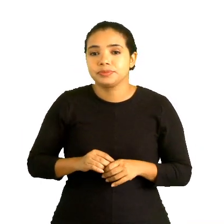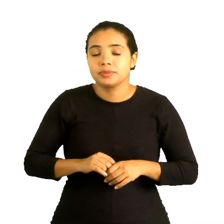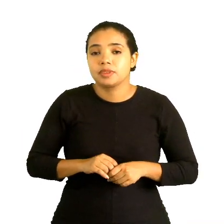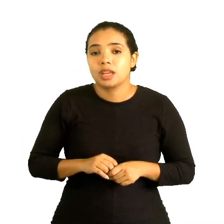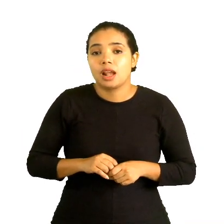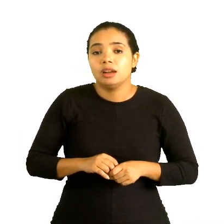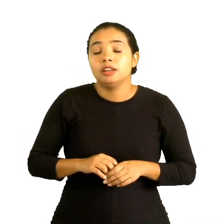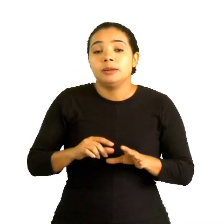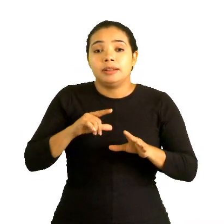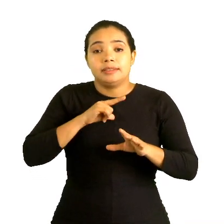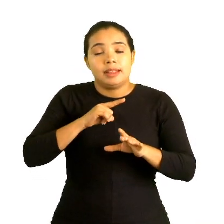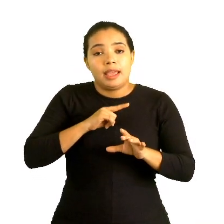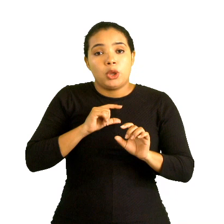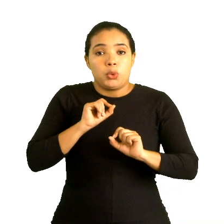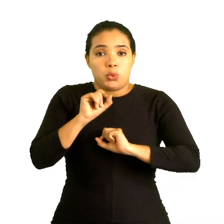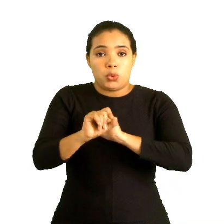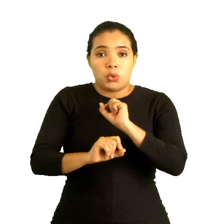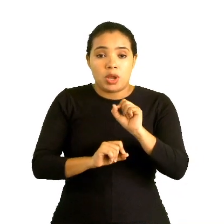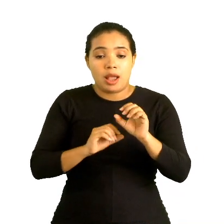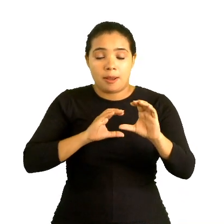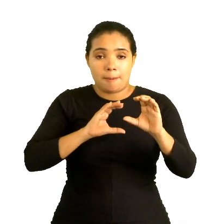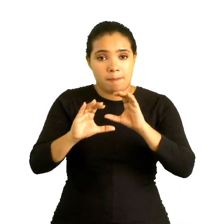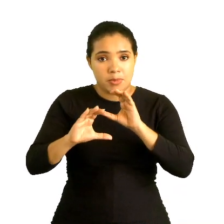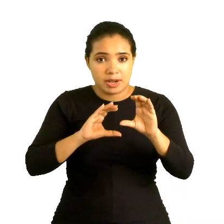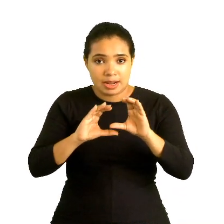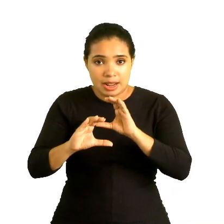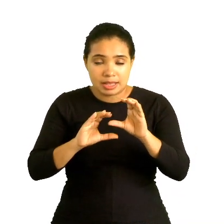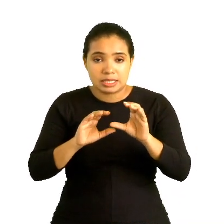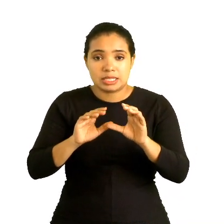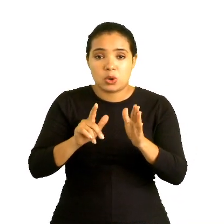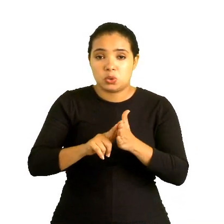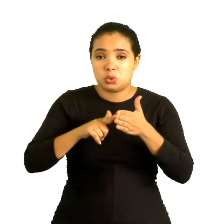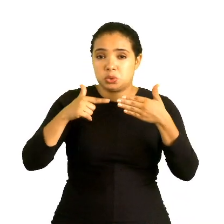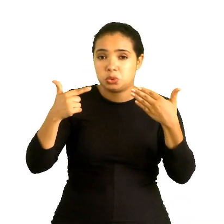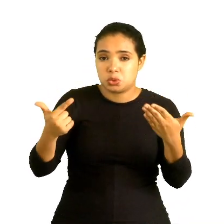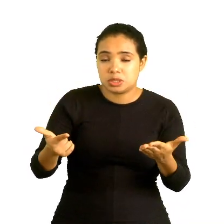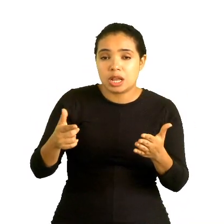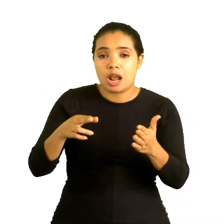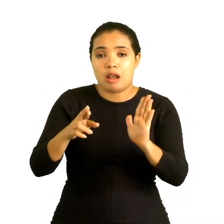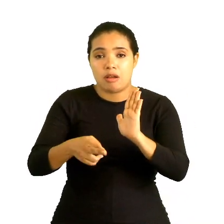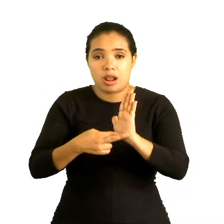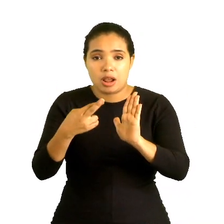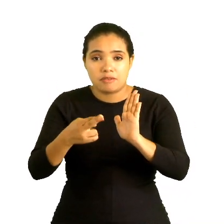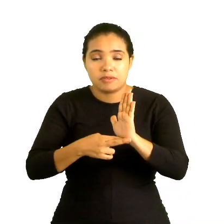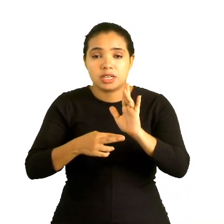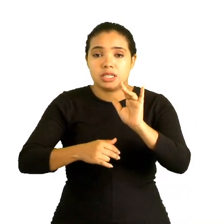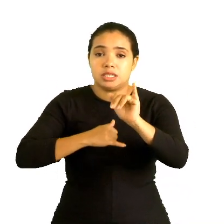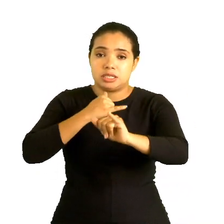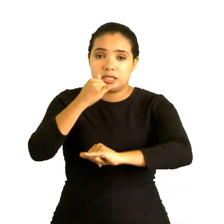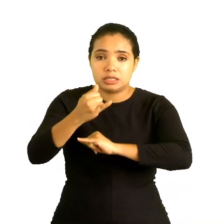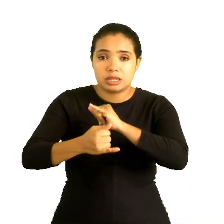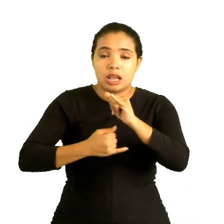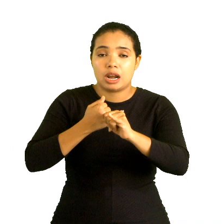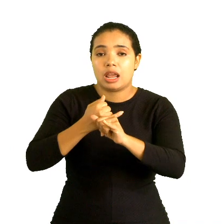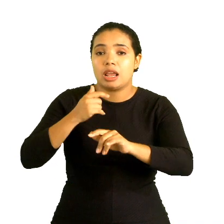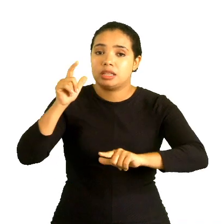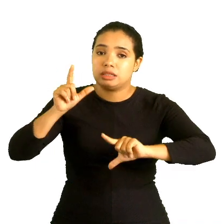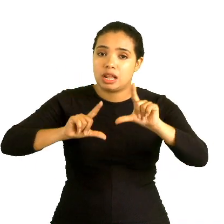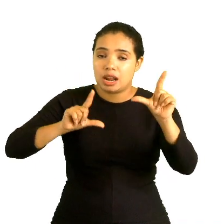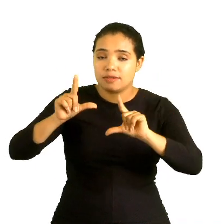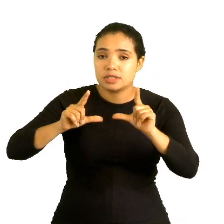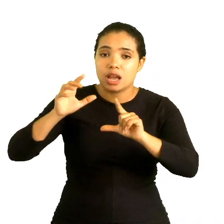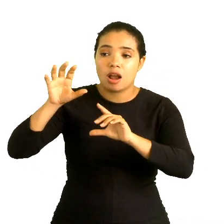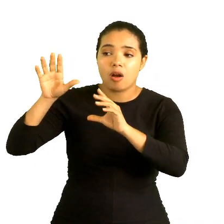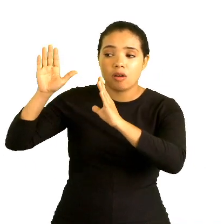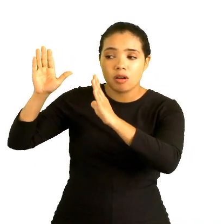é veiculada nos meios de comunicação, jornais, revistas, internet, televisão, rádio,